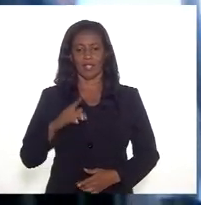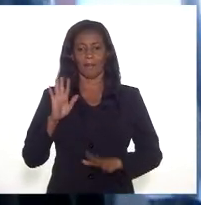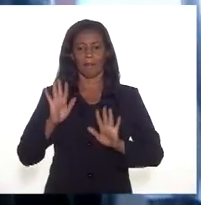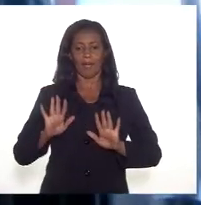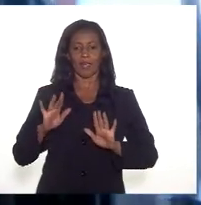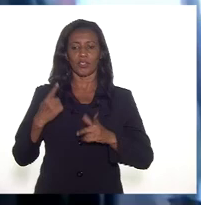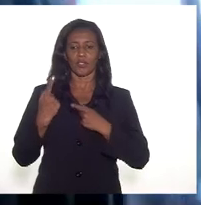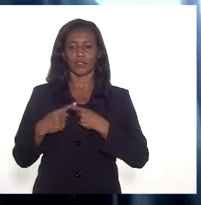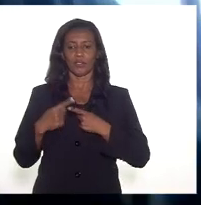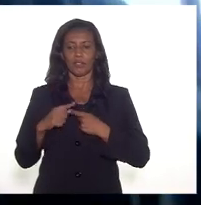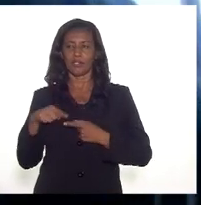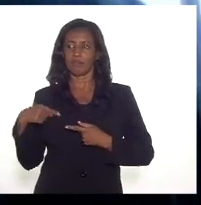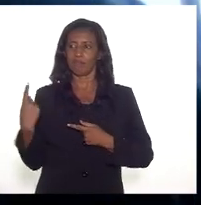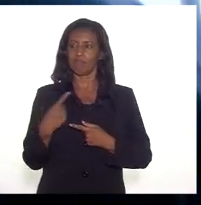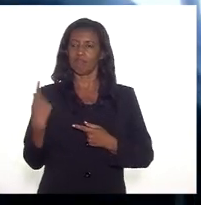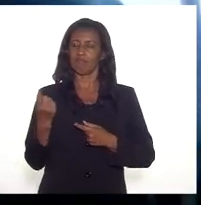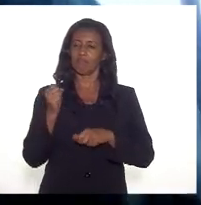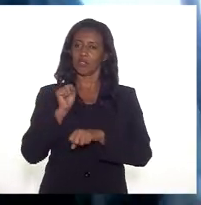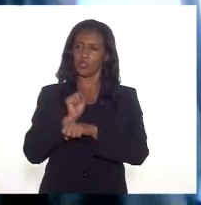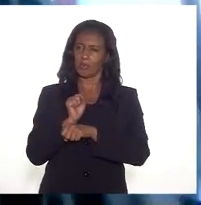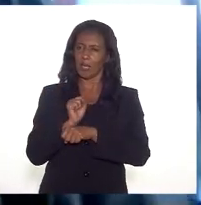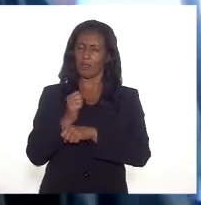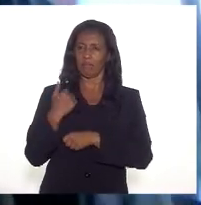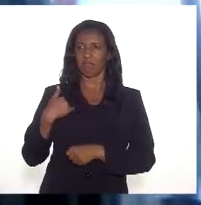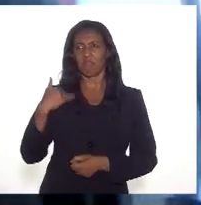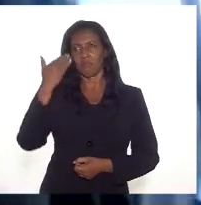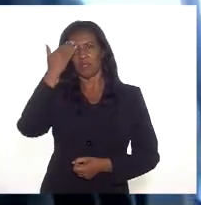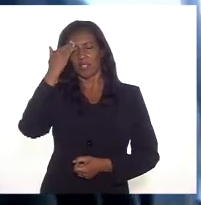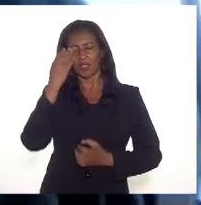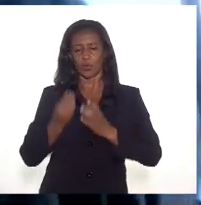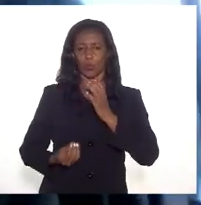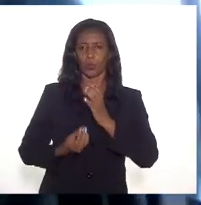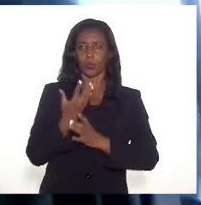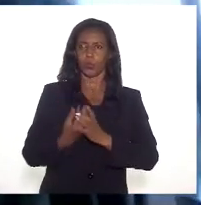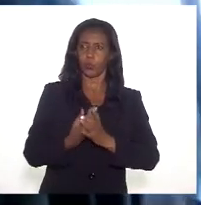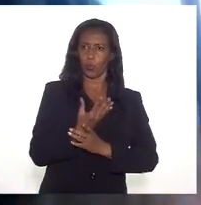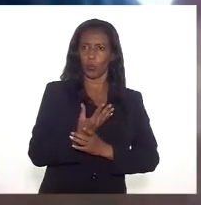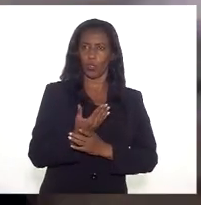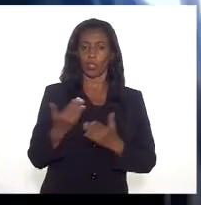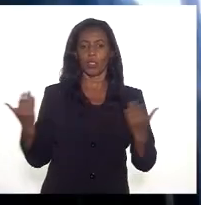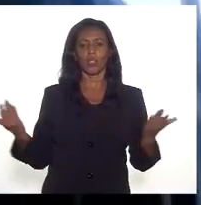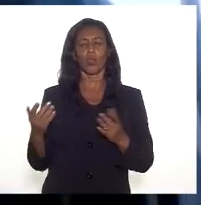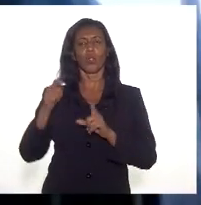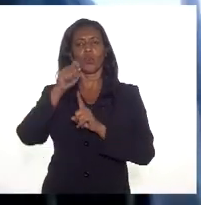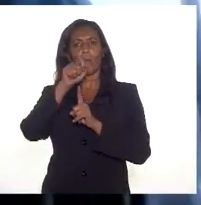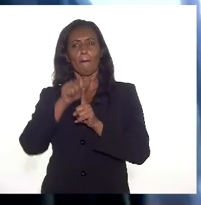espera, eu entendi isso dos autores, que nesse mês haja uma